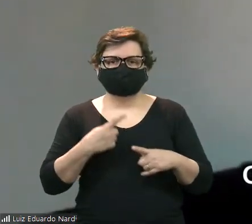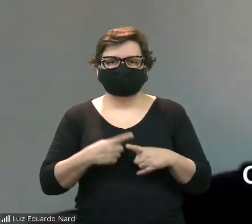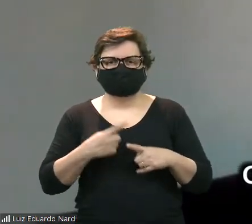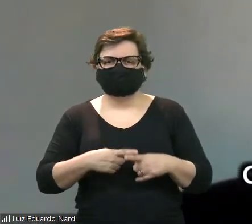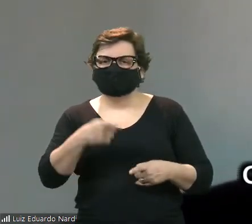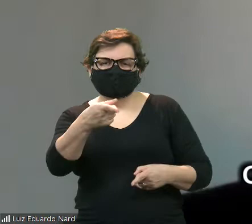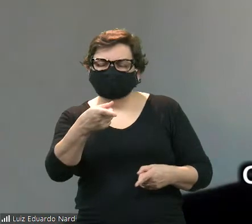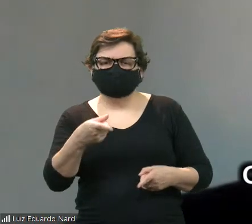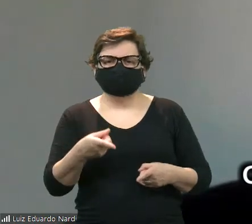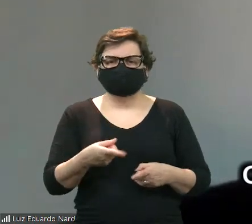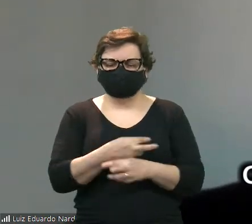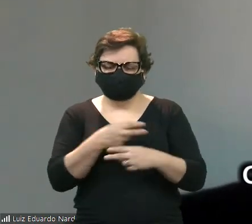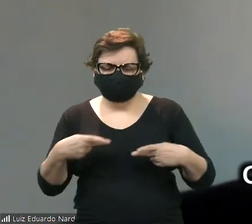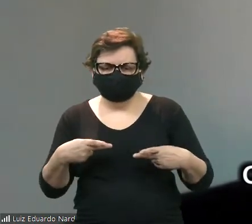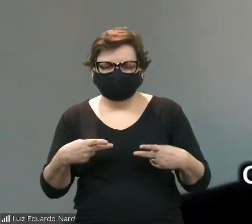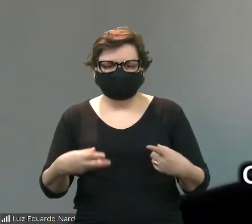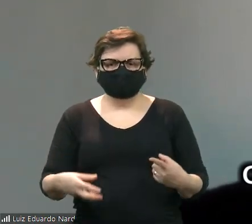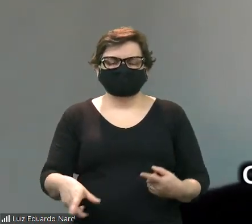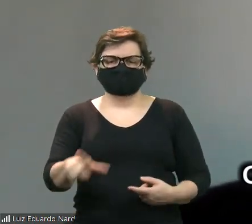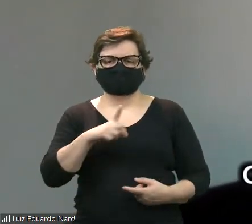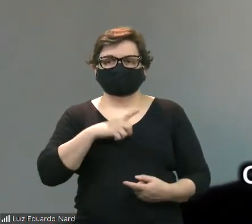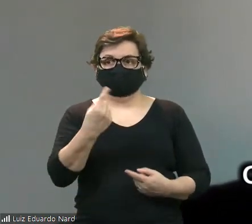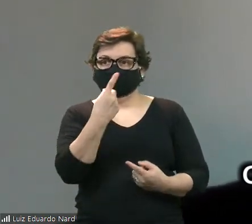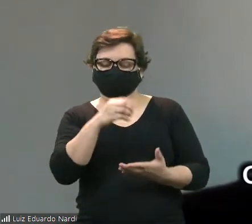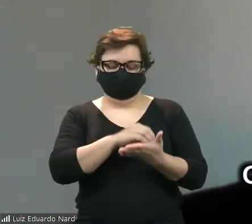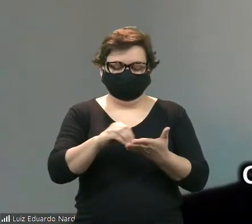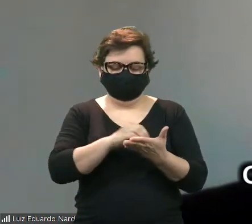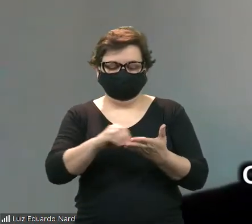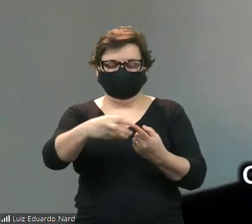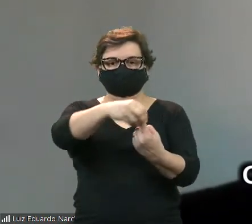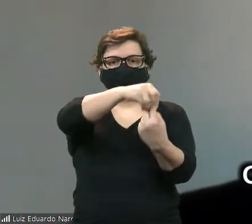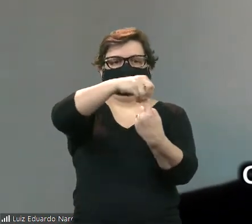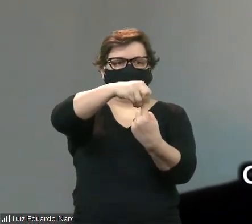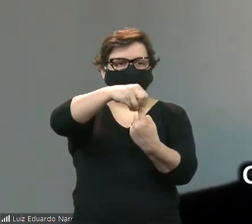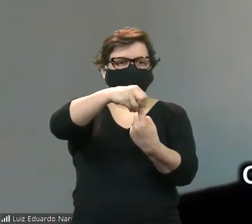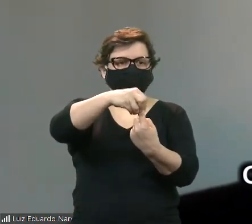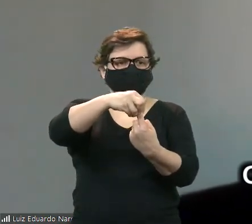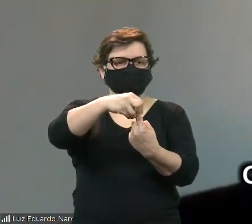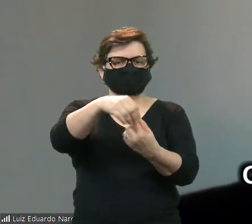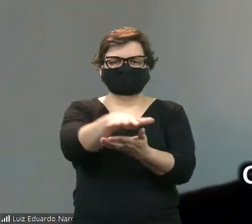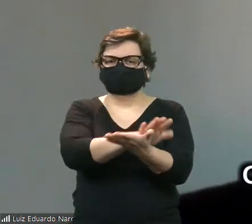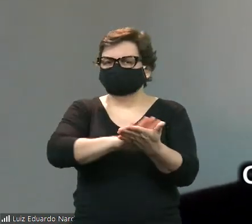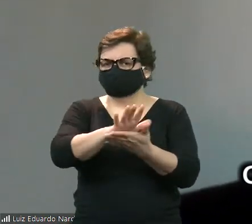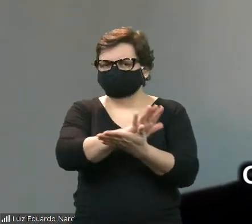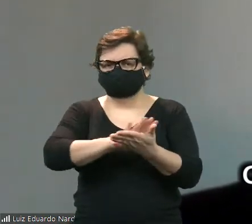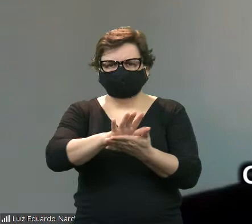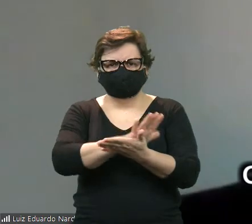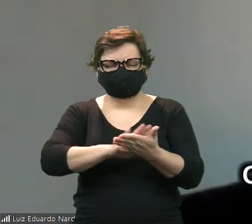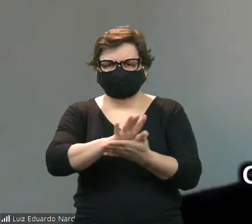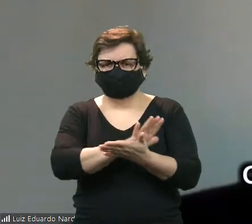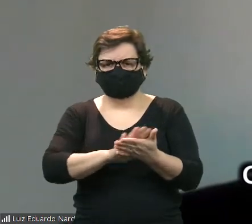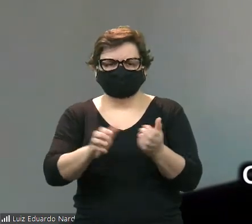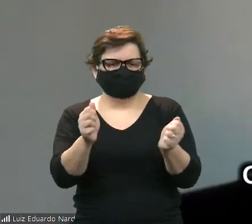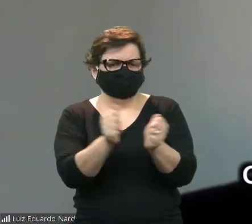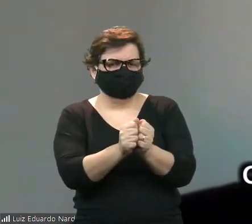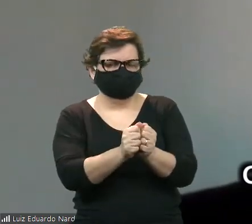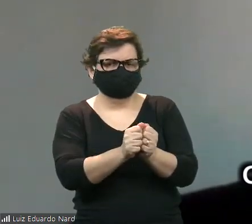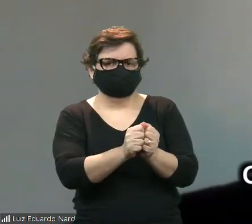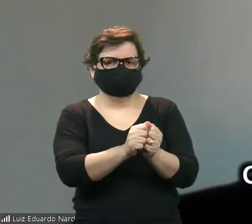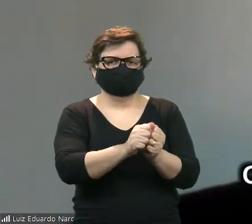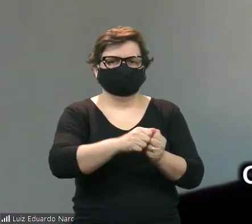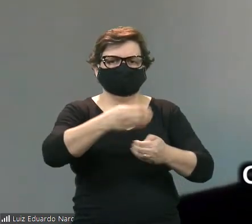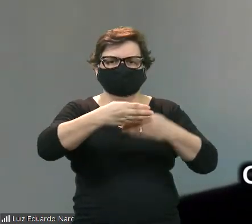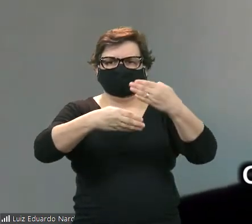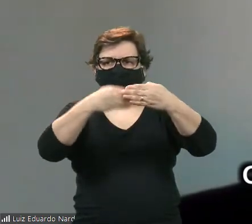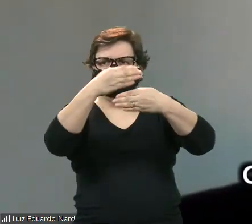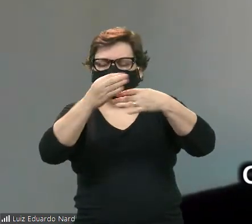um secretário que não tem nada a ver com questões de natureza ambiental, de postura, de